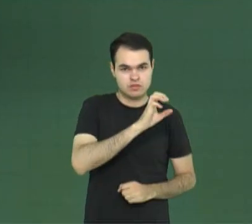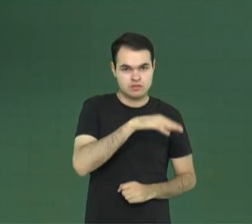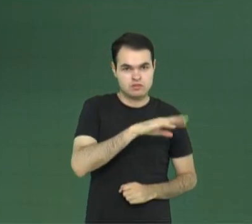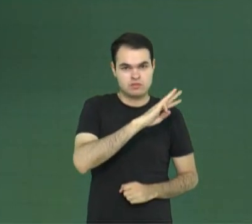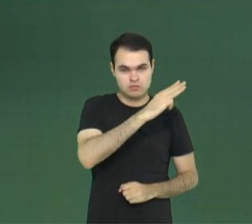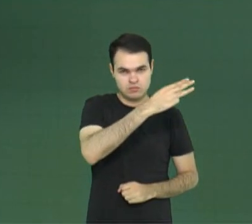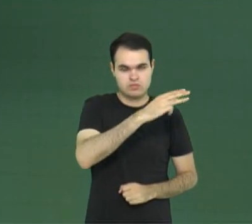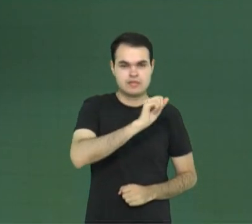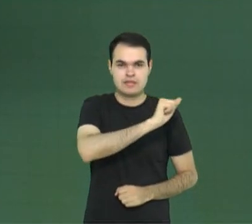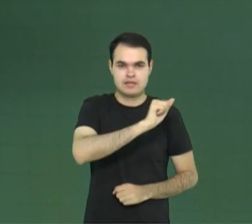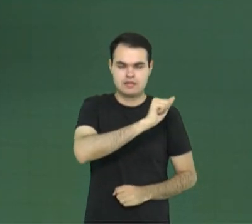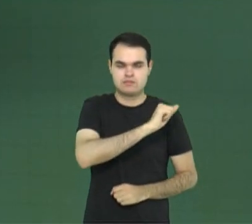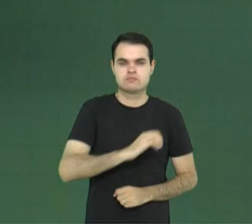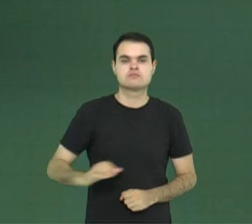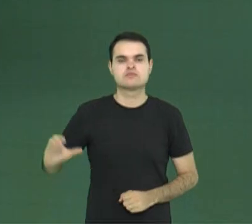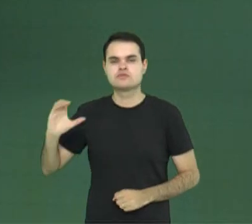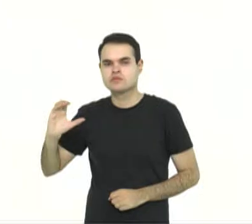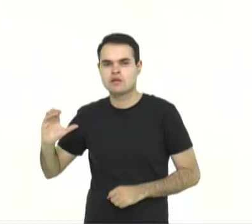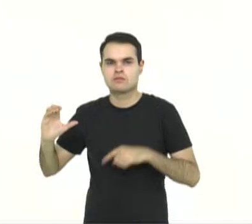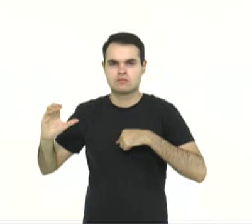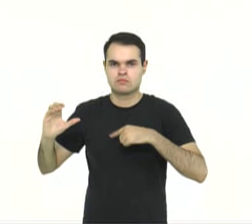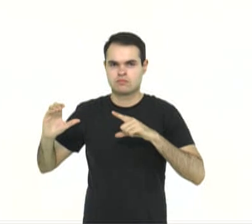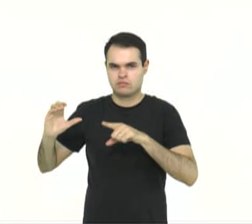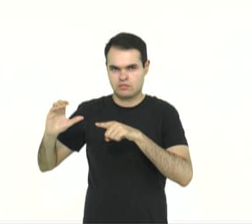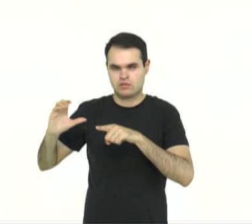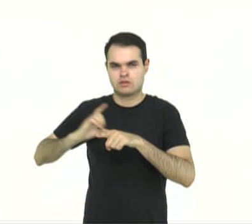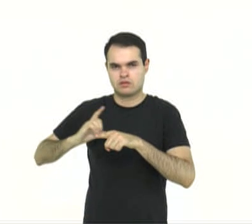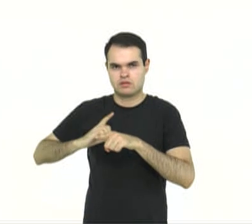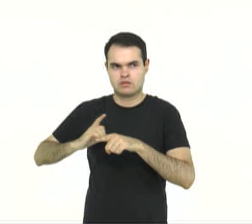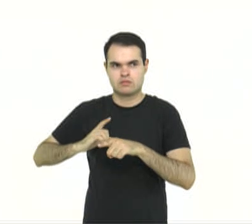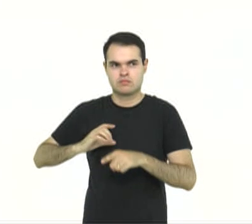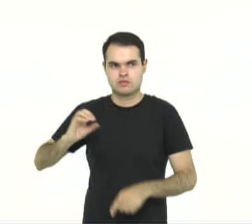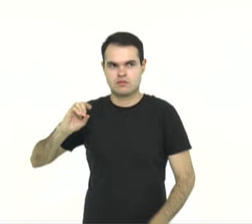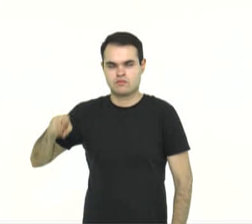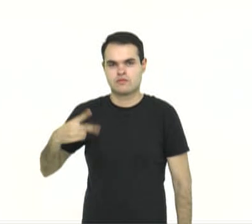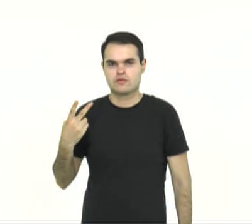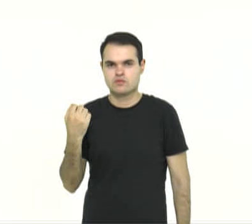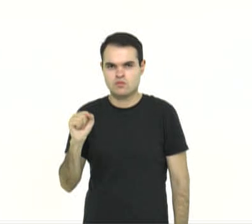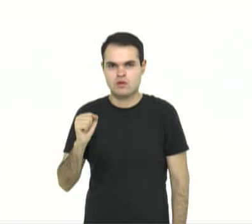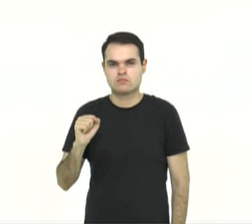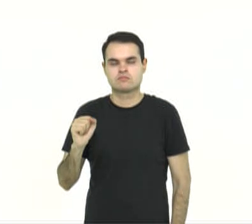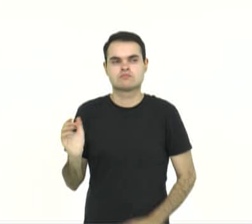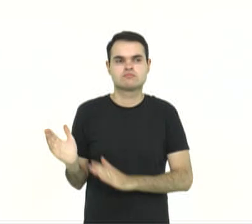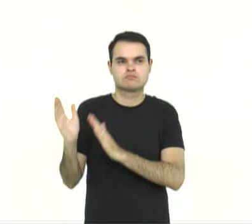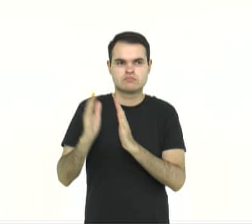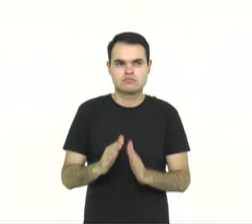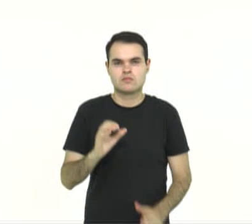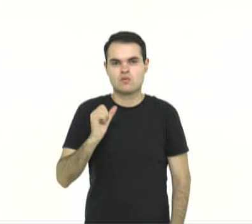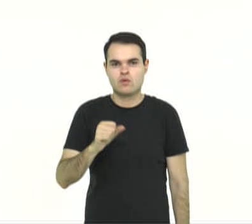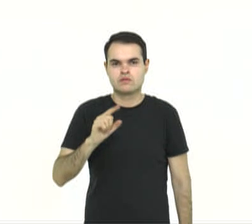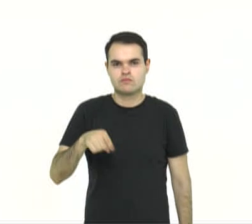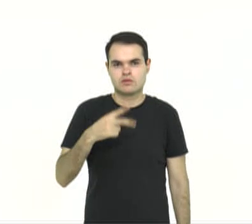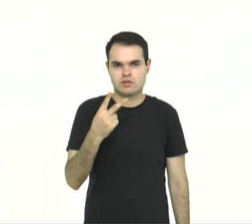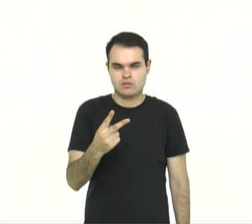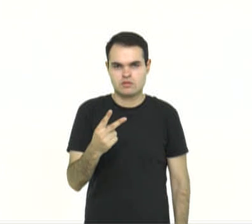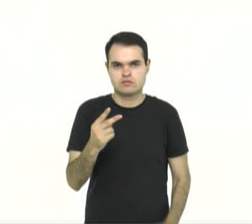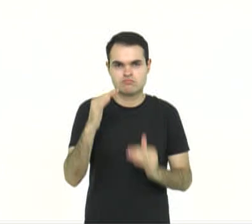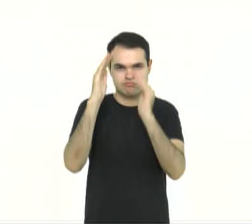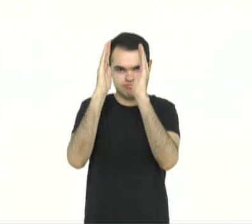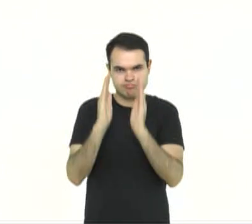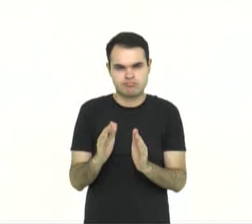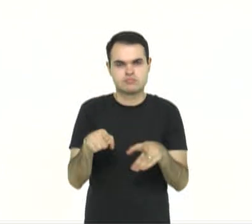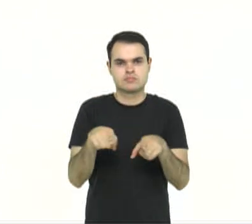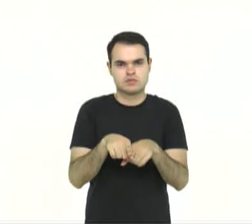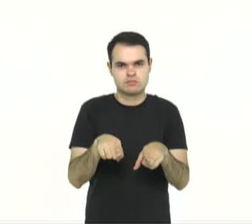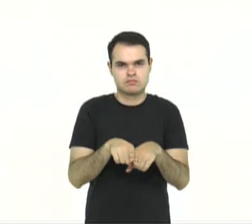aminoácidos. E o fluido C tem 0,28 gramas por centímetro cúbico de ureia, 8,2 gramas por centímetro